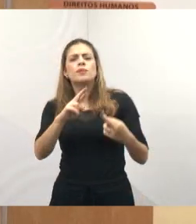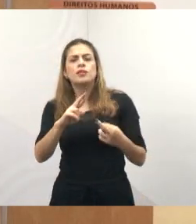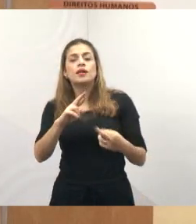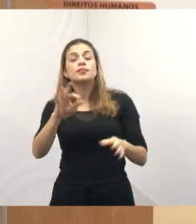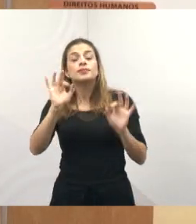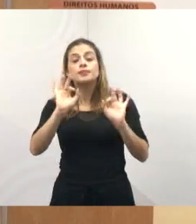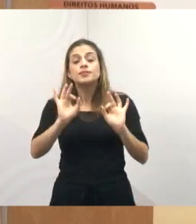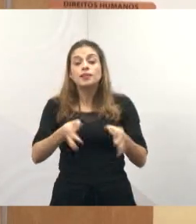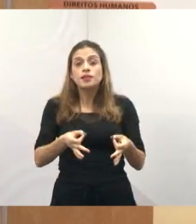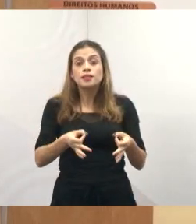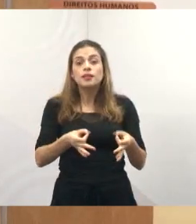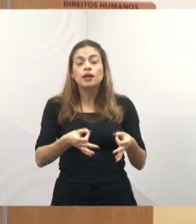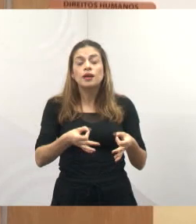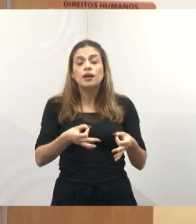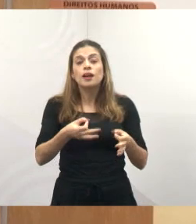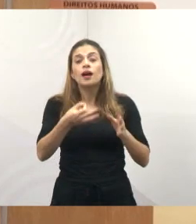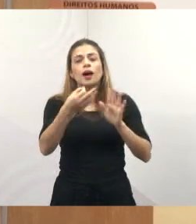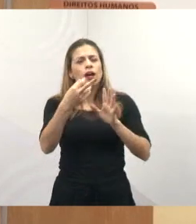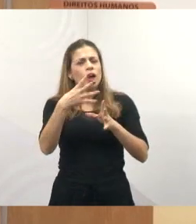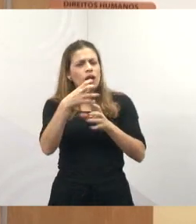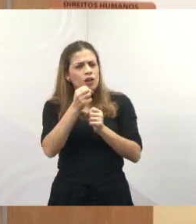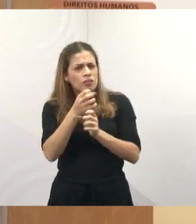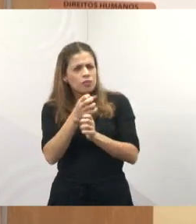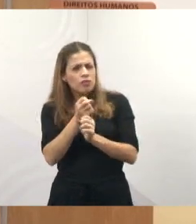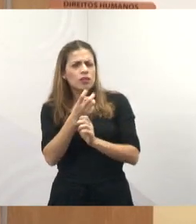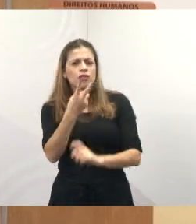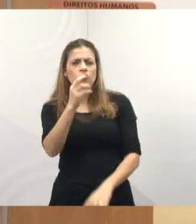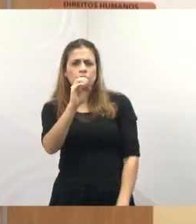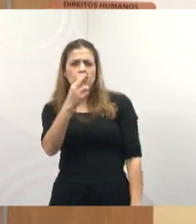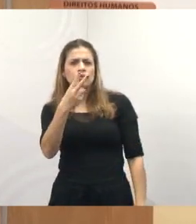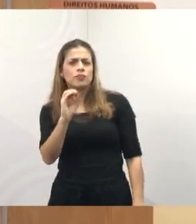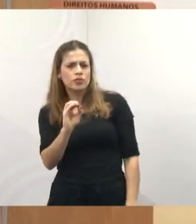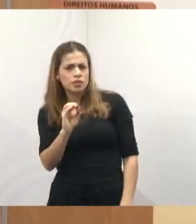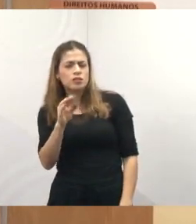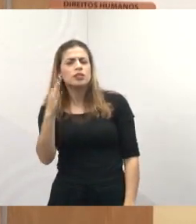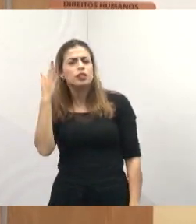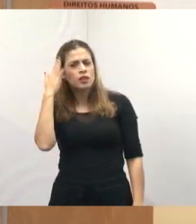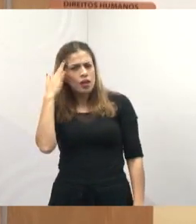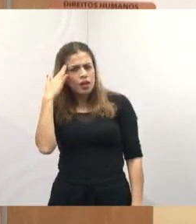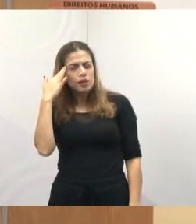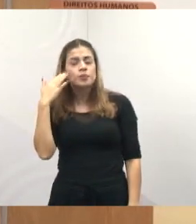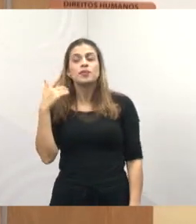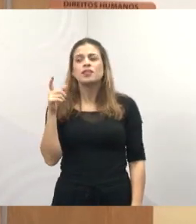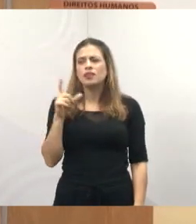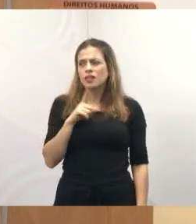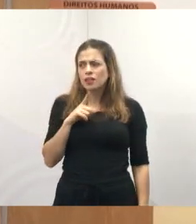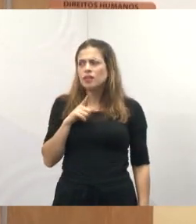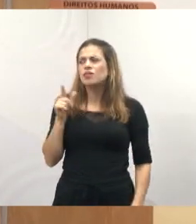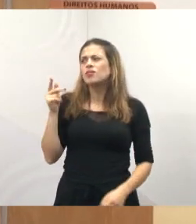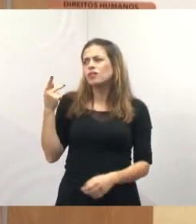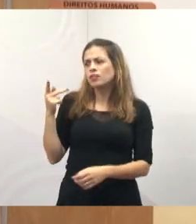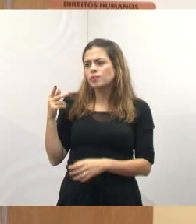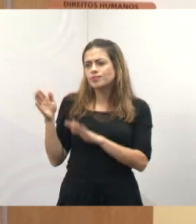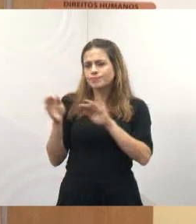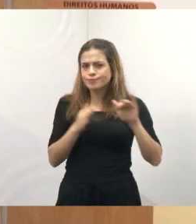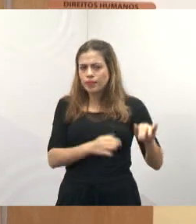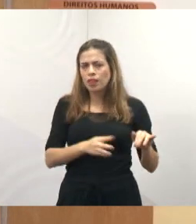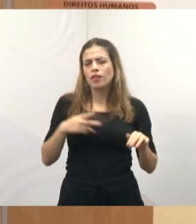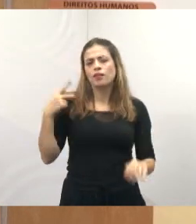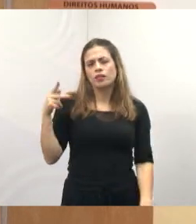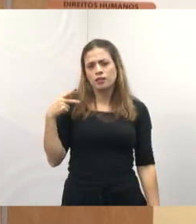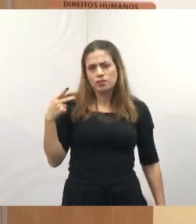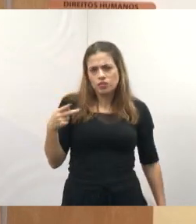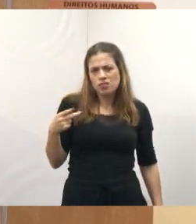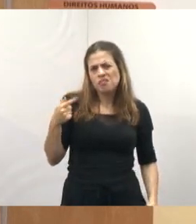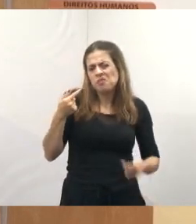Isaías Santana, com certeza, eu tenho certeza que muitos vereadores muitas vezes fazem alguma crítica, isso faz parte da política,